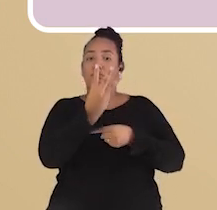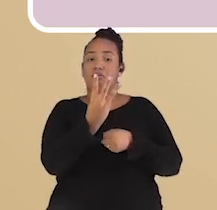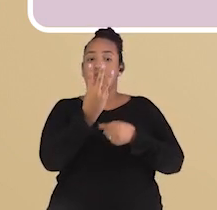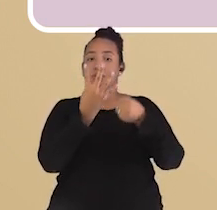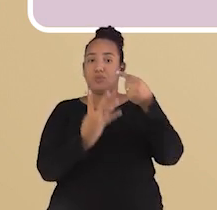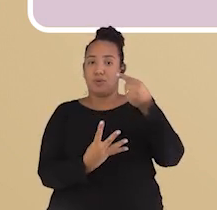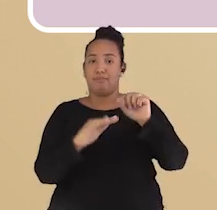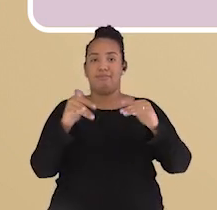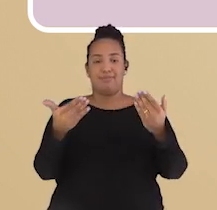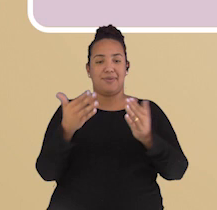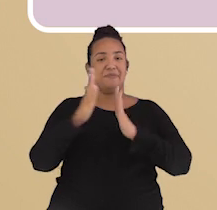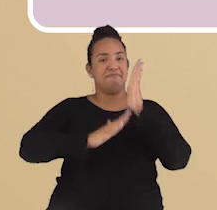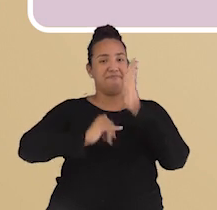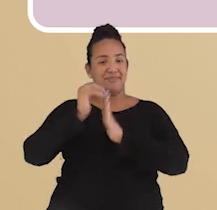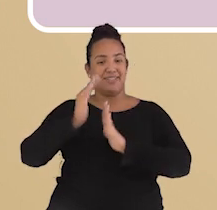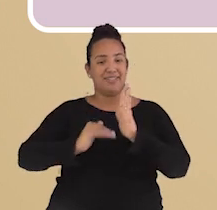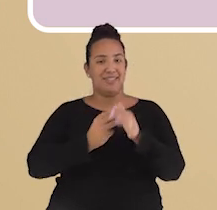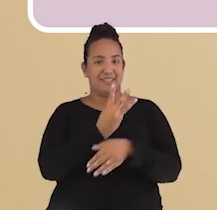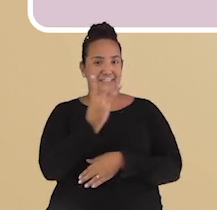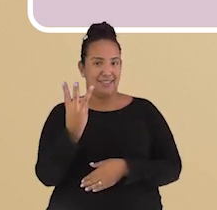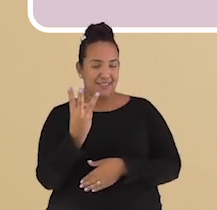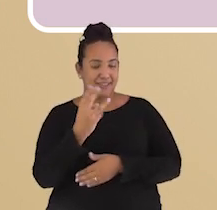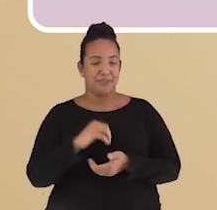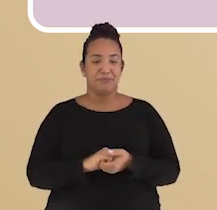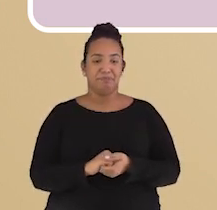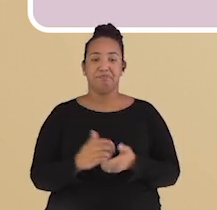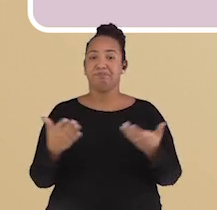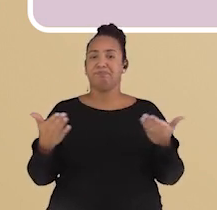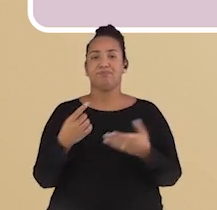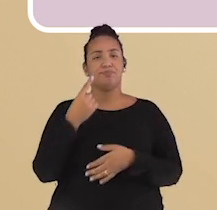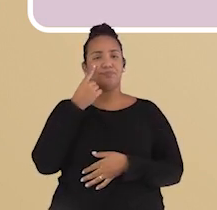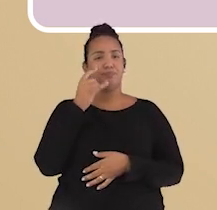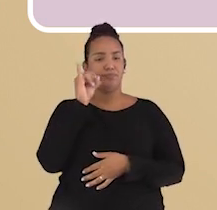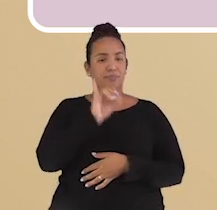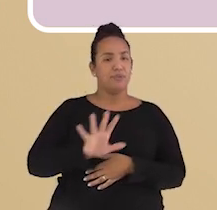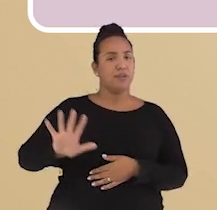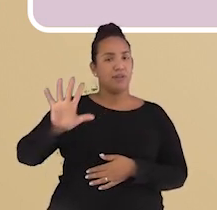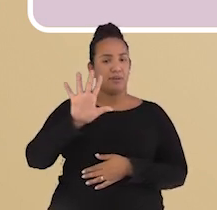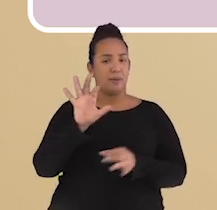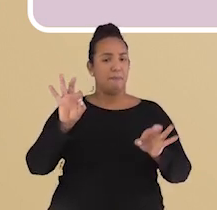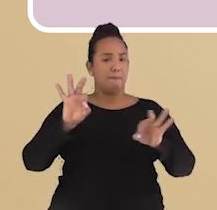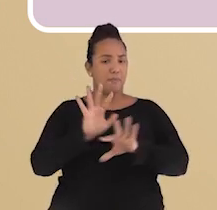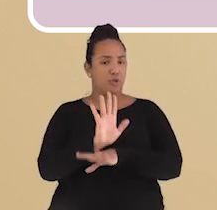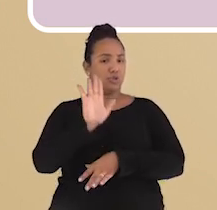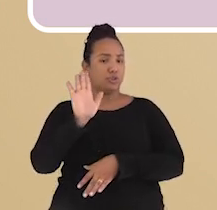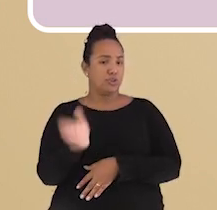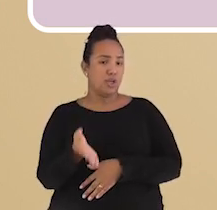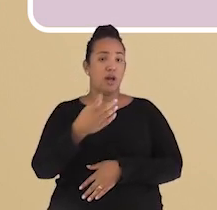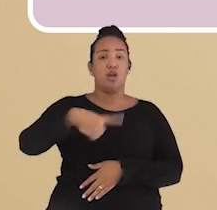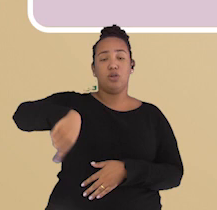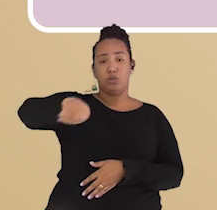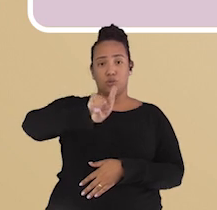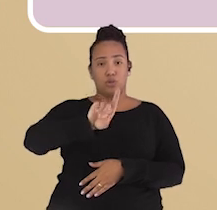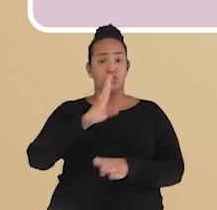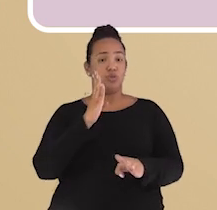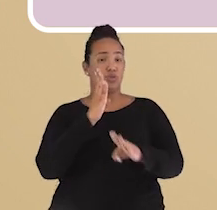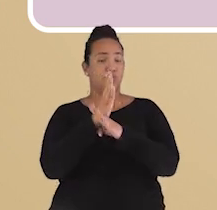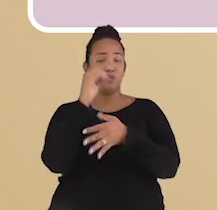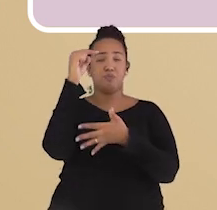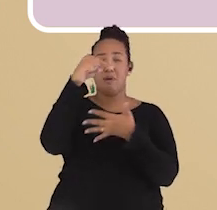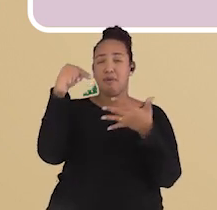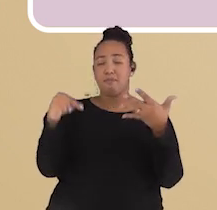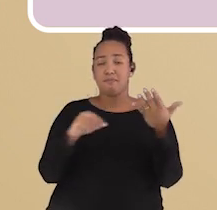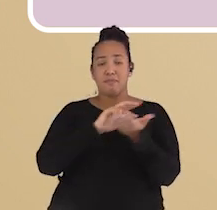3 quadradinhos. Olhando para a nossa representação pronta, conseguimos descobrir várias coisas, como,